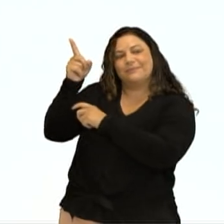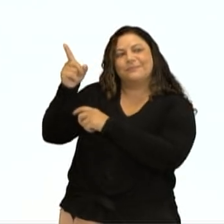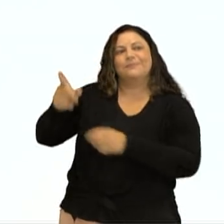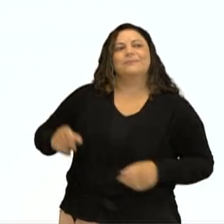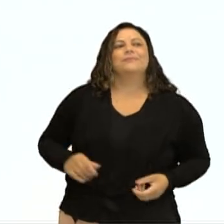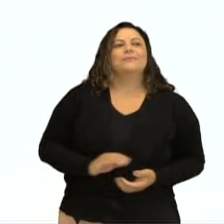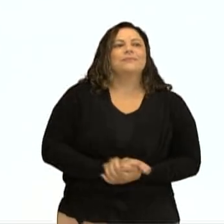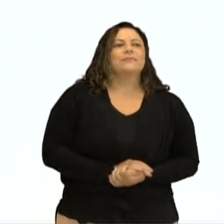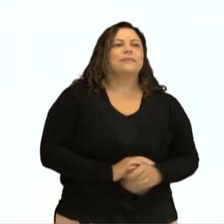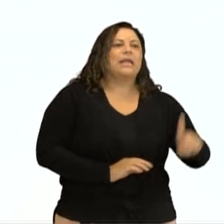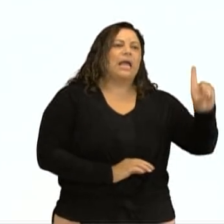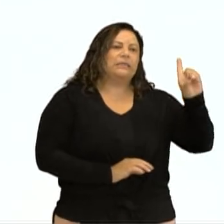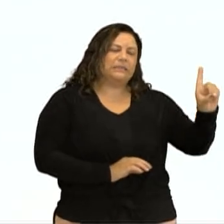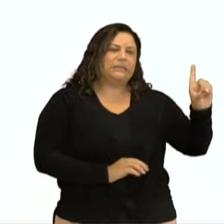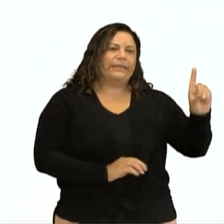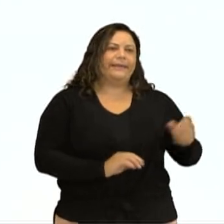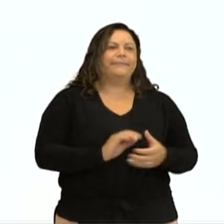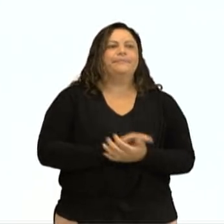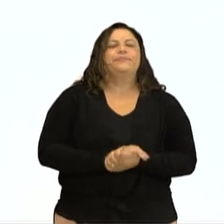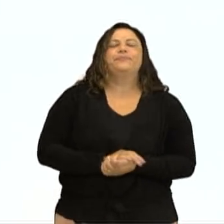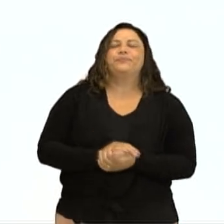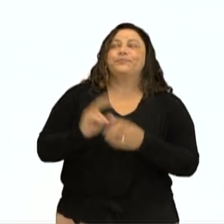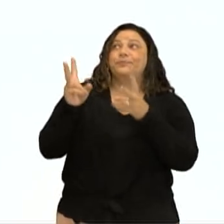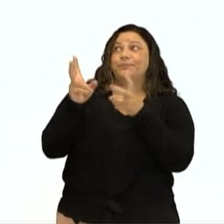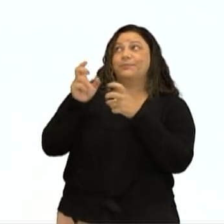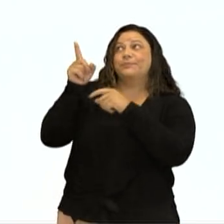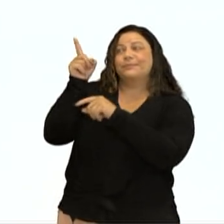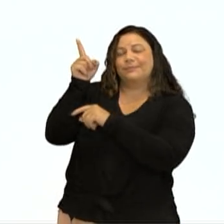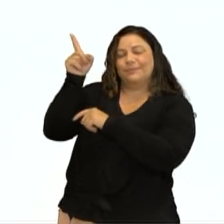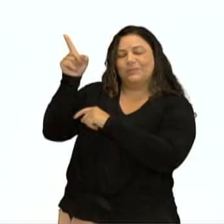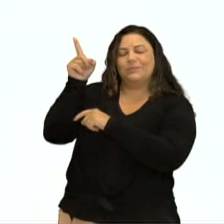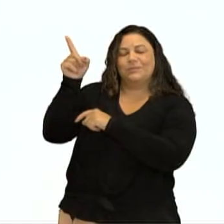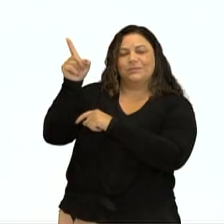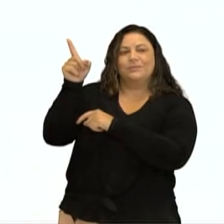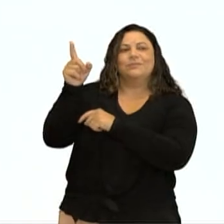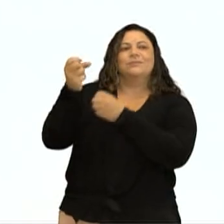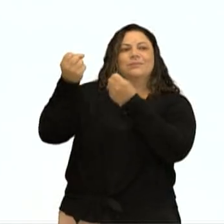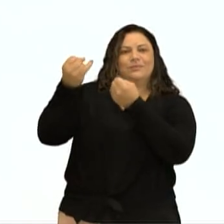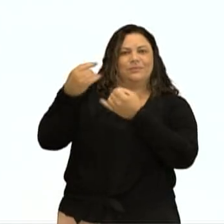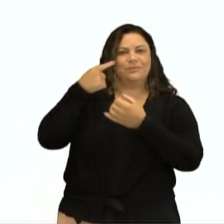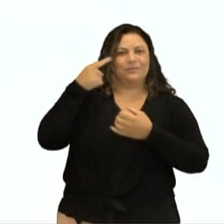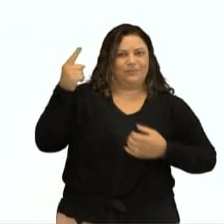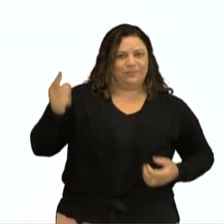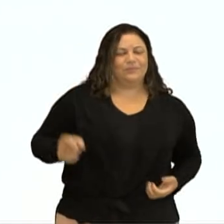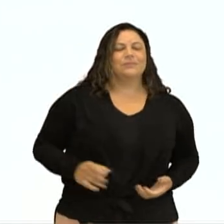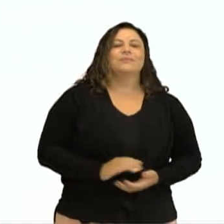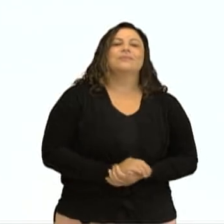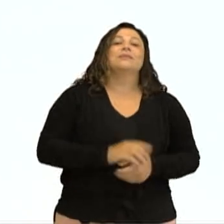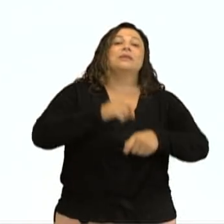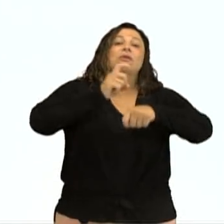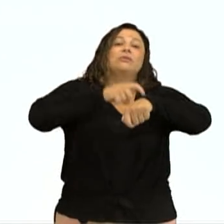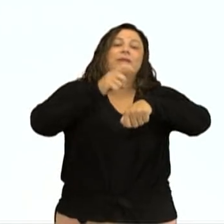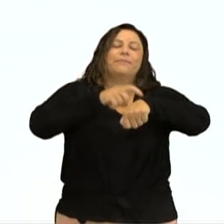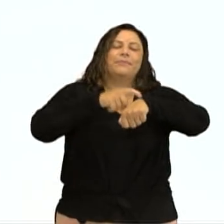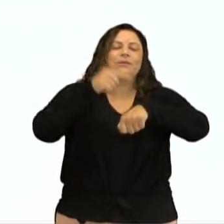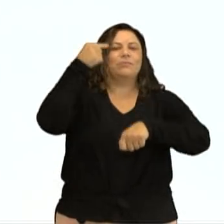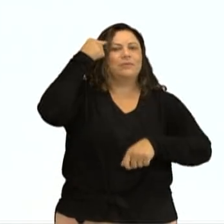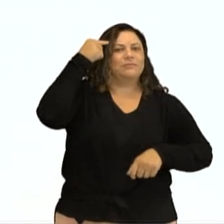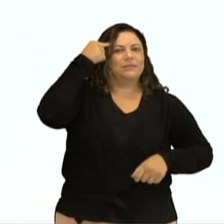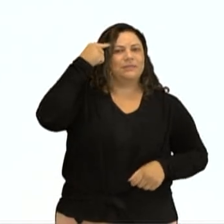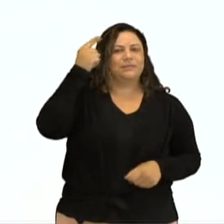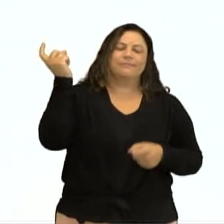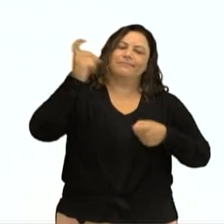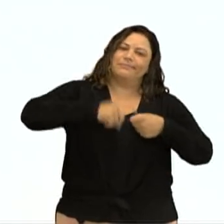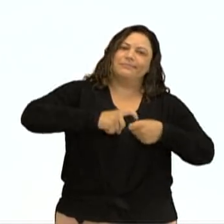leptospirose. E alternativa D: meningite, tuberculose e pneumonia. Eu vou dar um tempinho para você pensar e